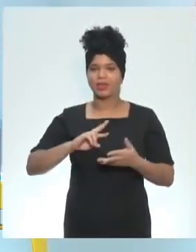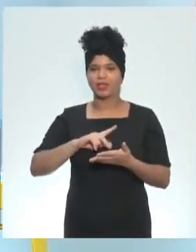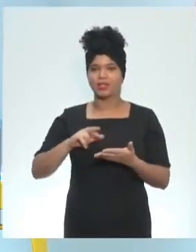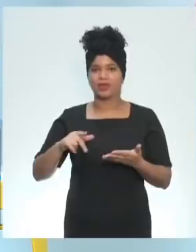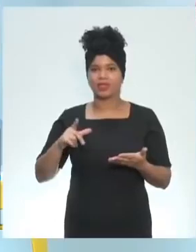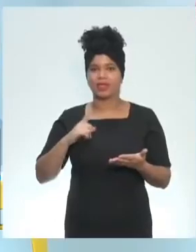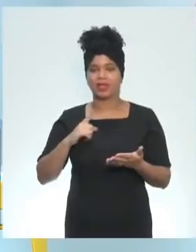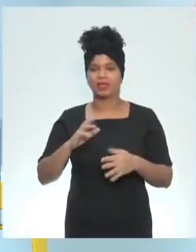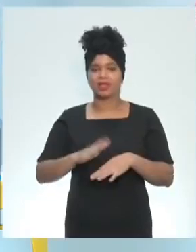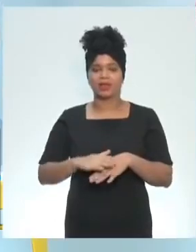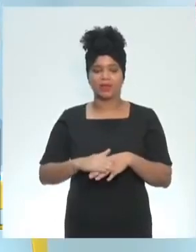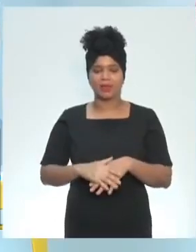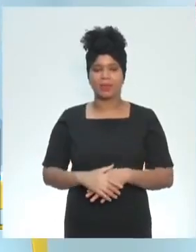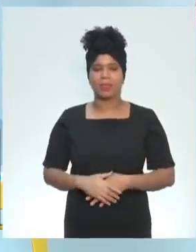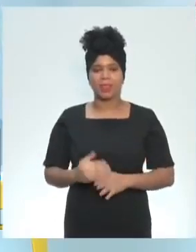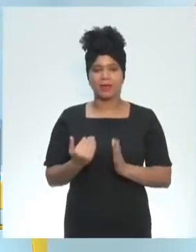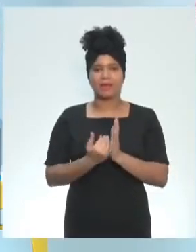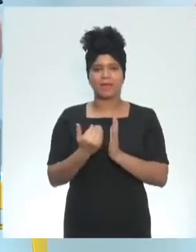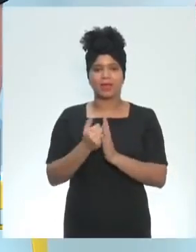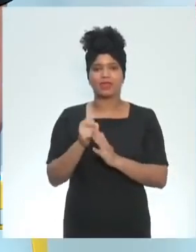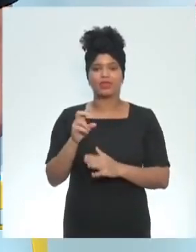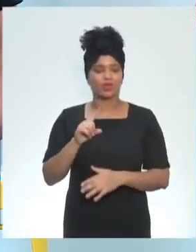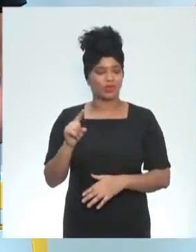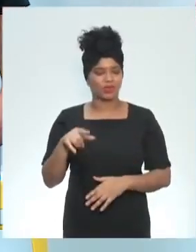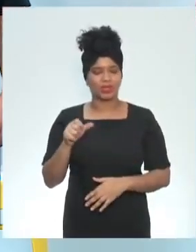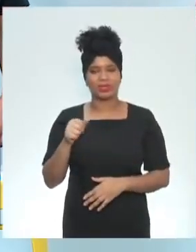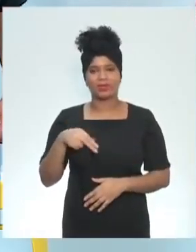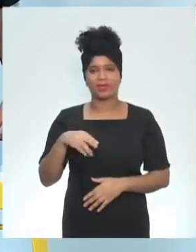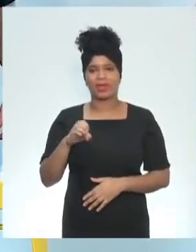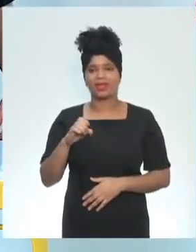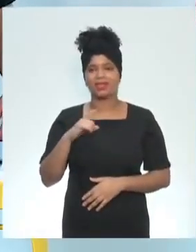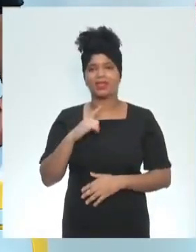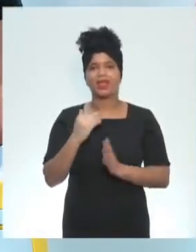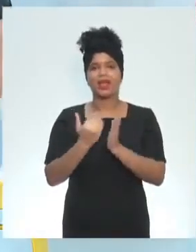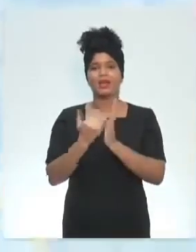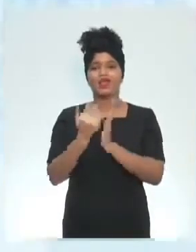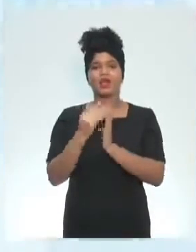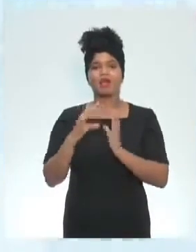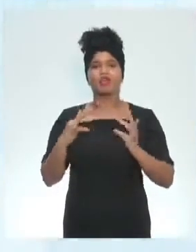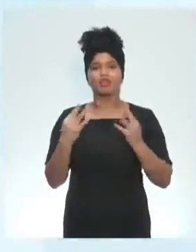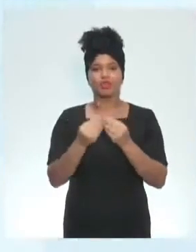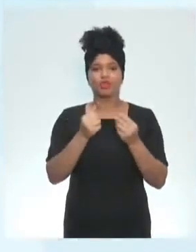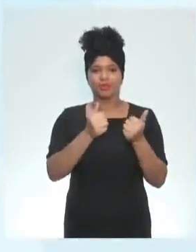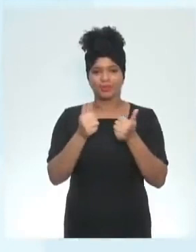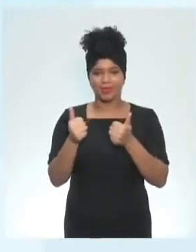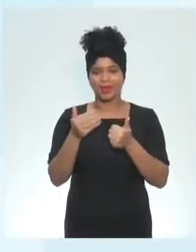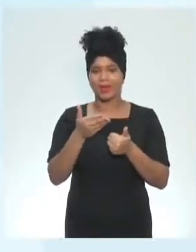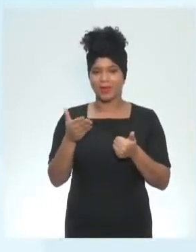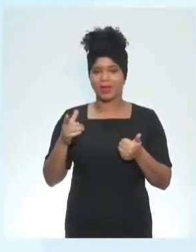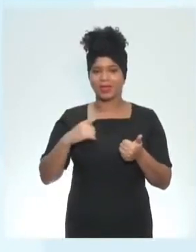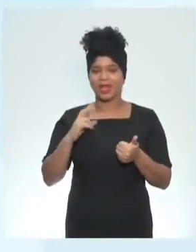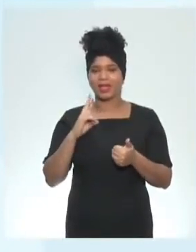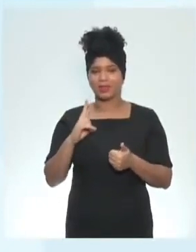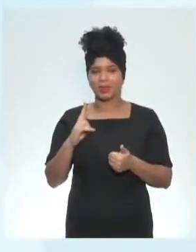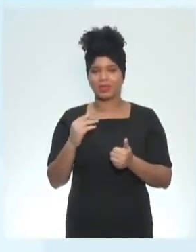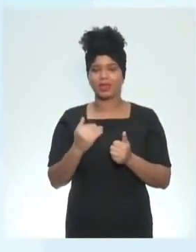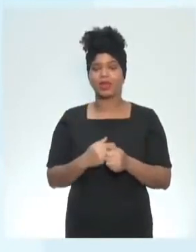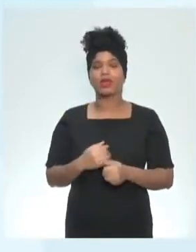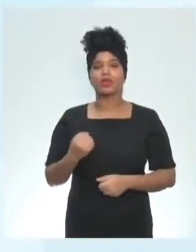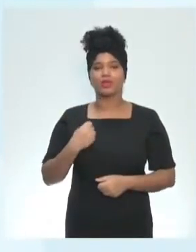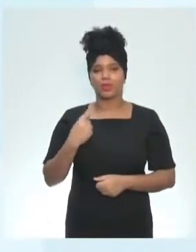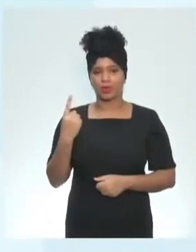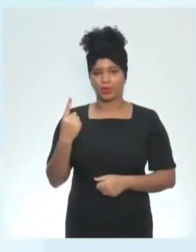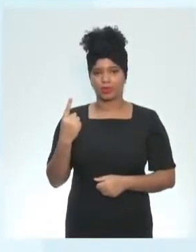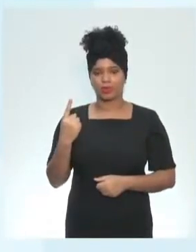Amanda mandou para gente aqui Suzane também vamos verificar se está tudo certo a tela para vocês a resposta dando